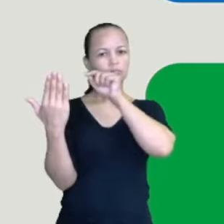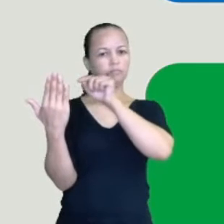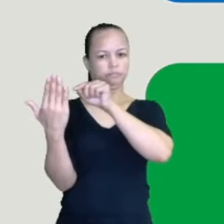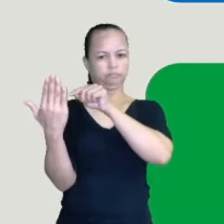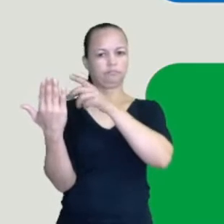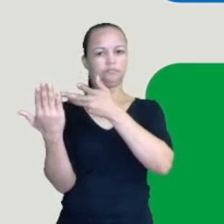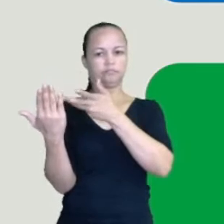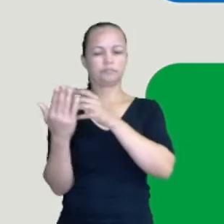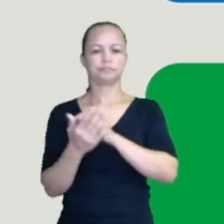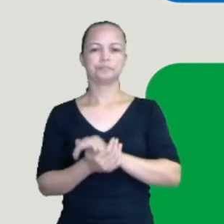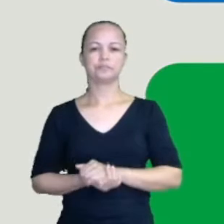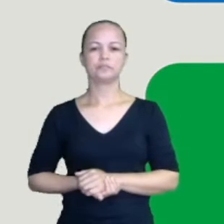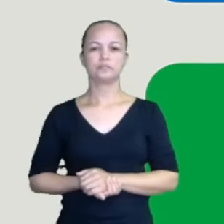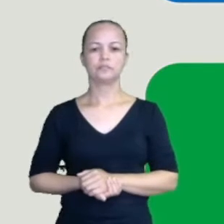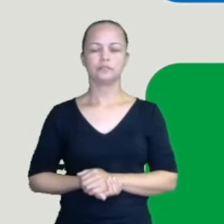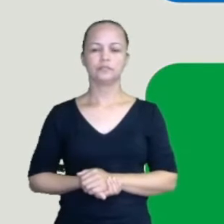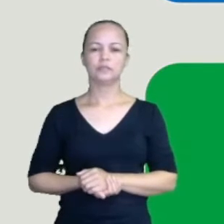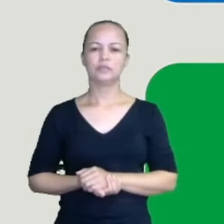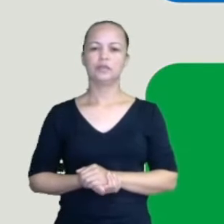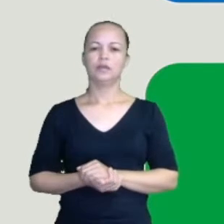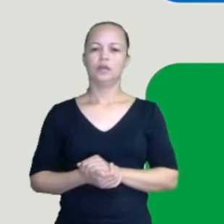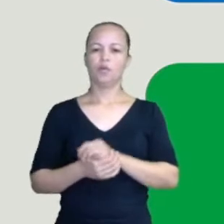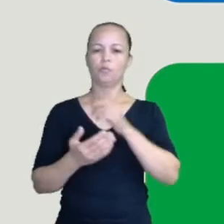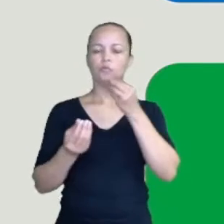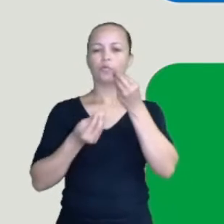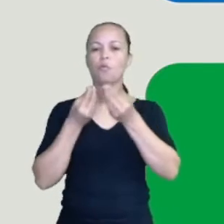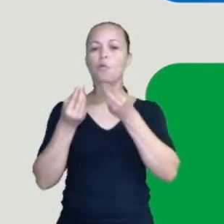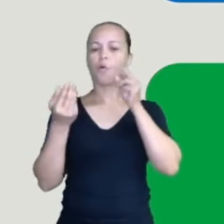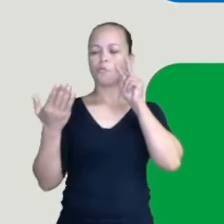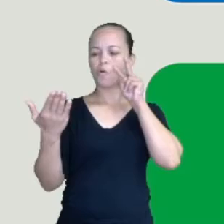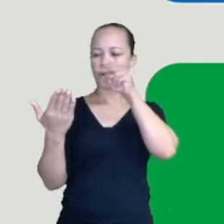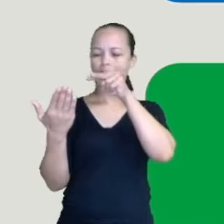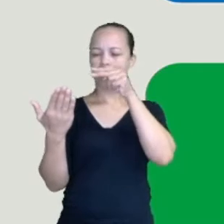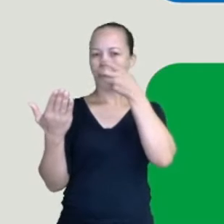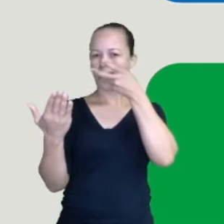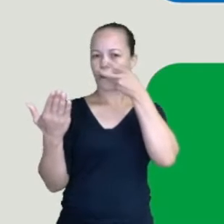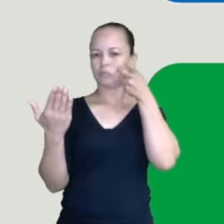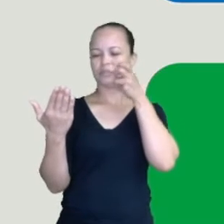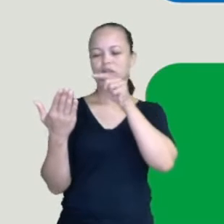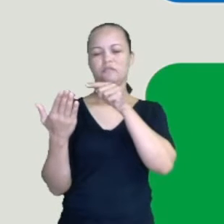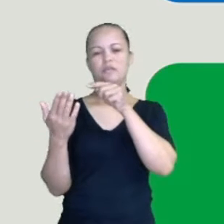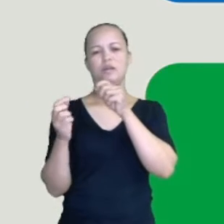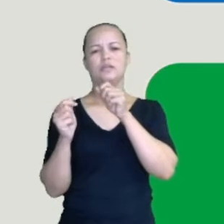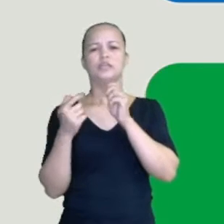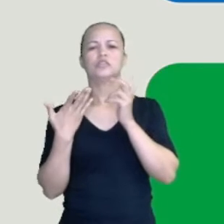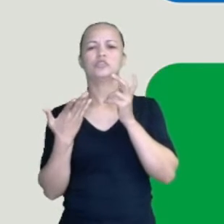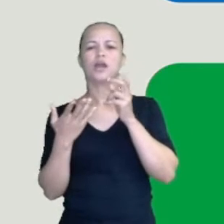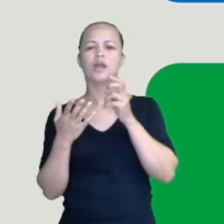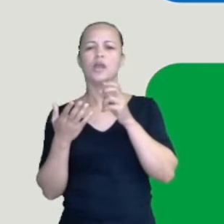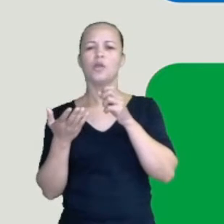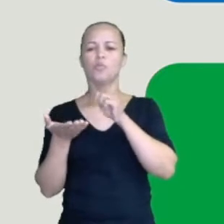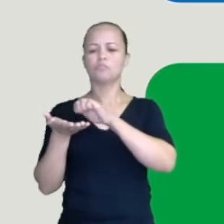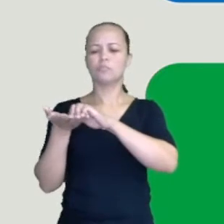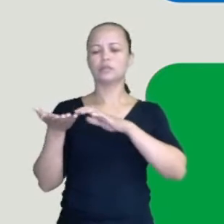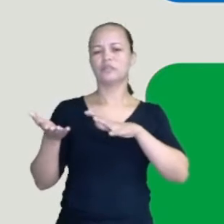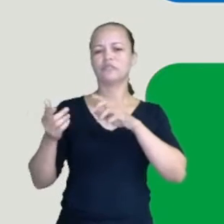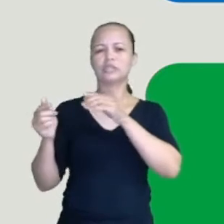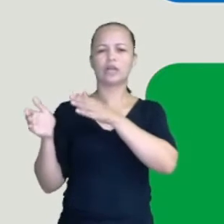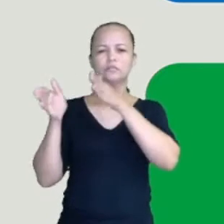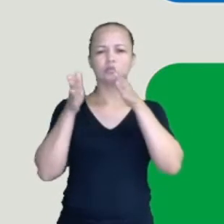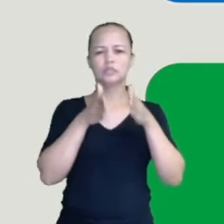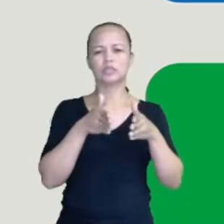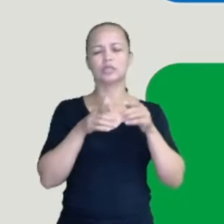pintando. É o ponto de vista dela, que já é um outro assunto sobre orientação espacial, que